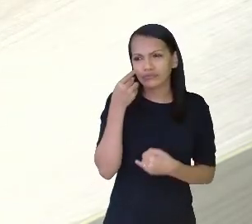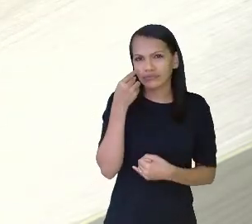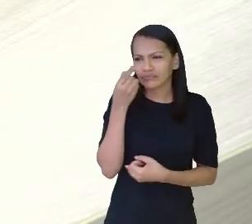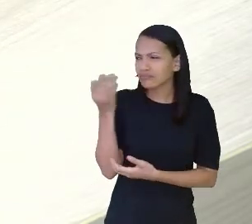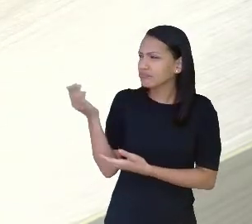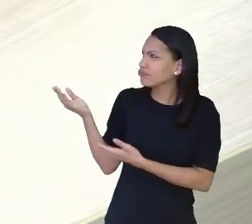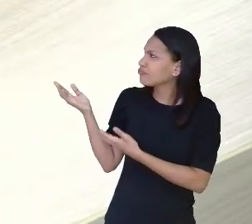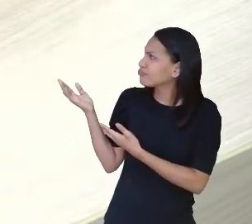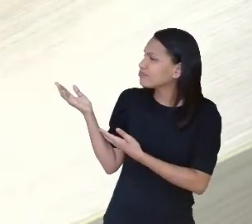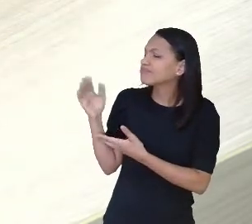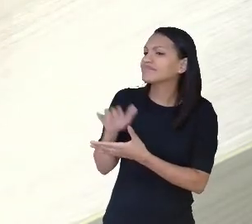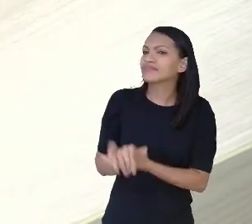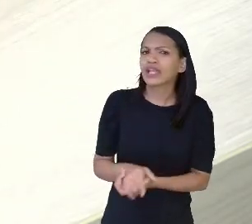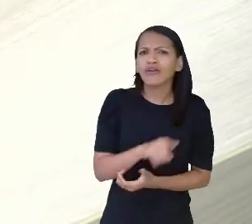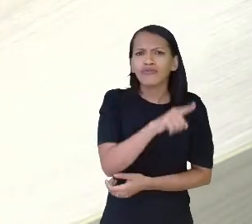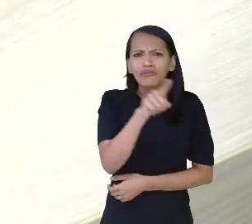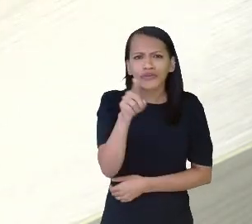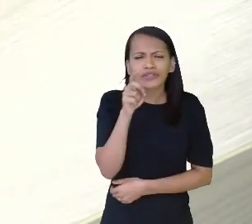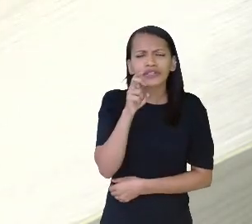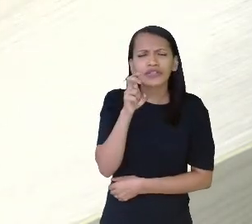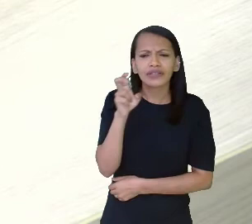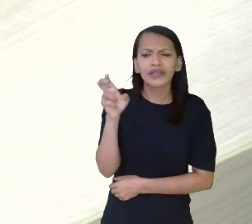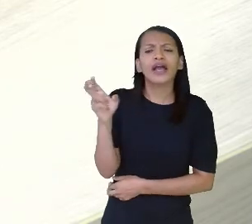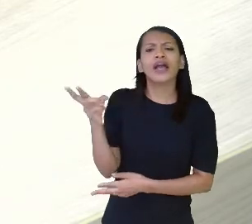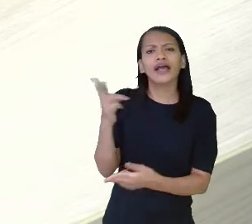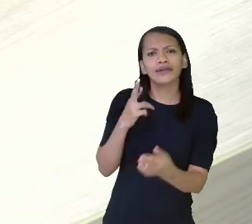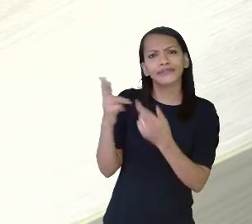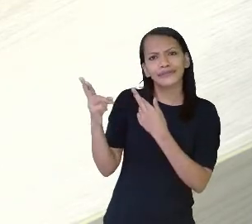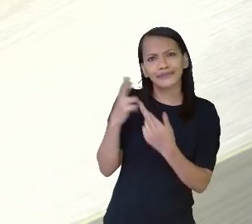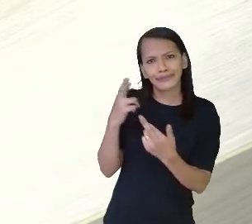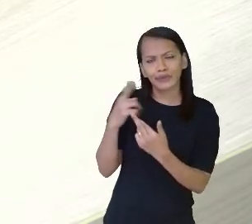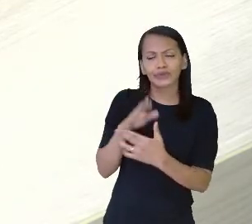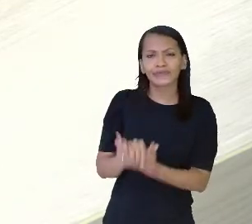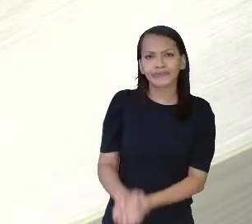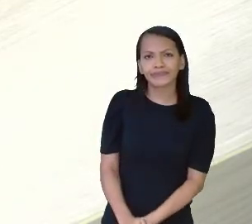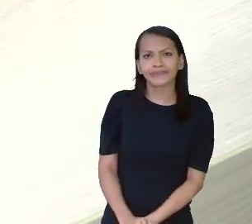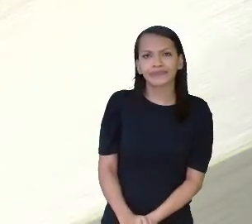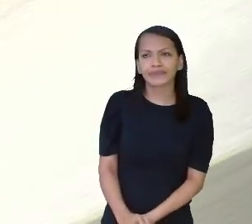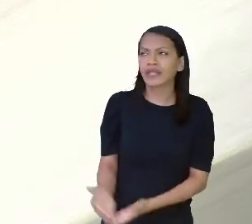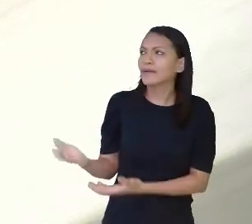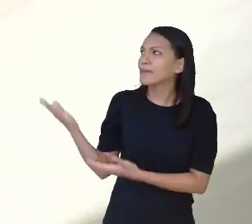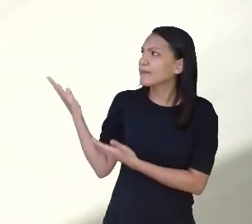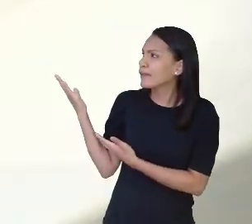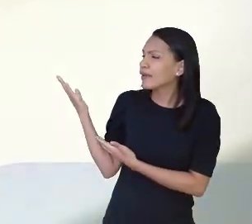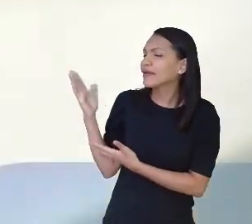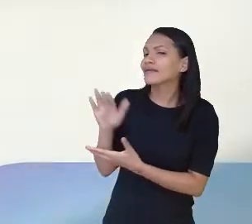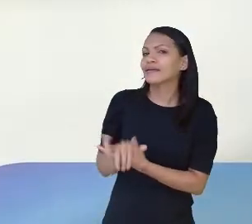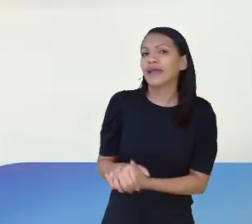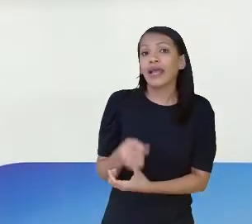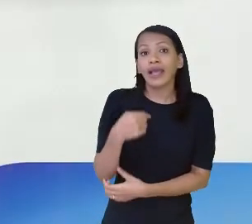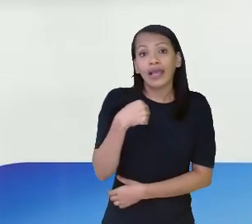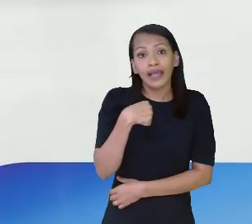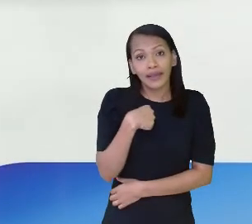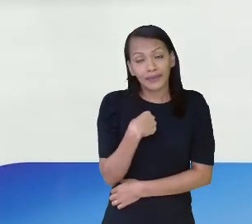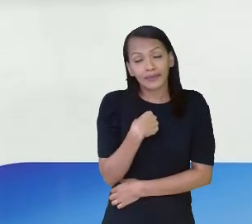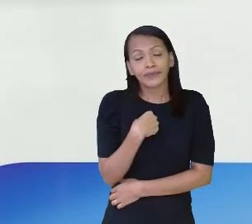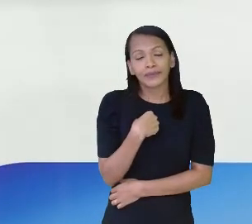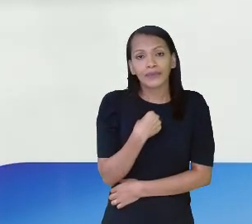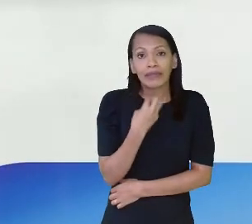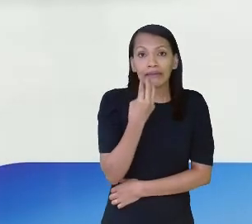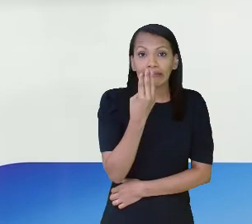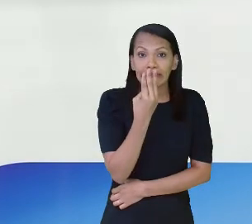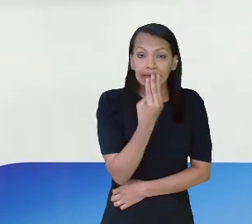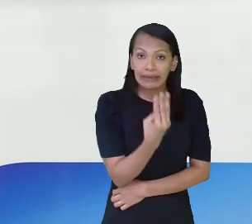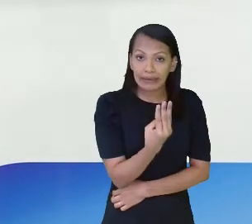Quinto ano, responde para mim. Eu coloquei 3 pecinhas em cada